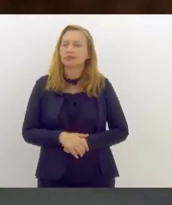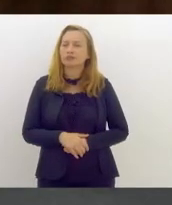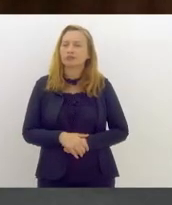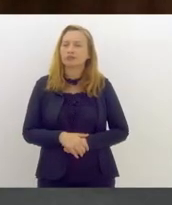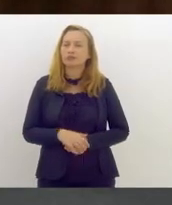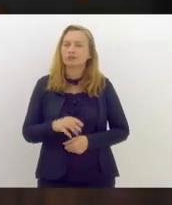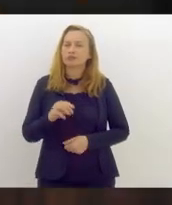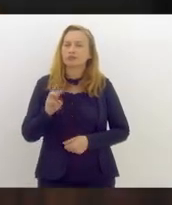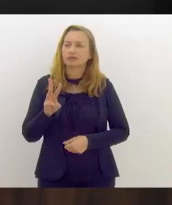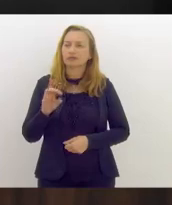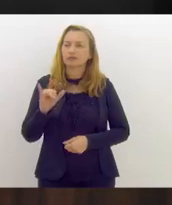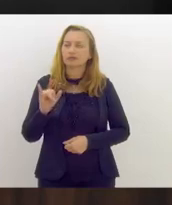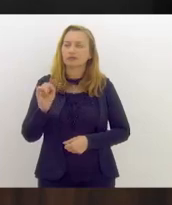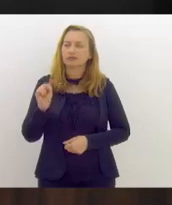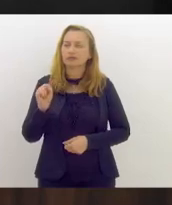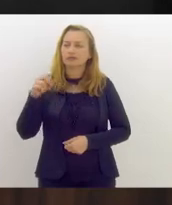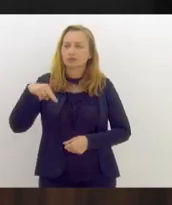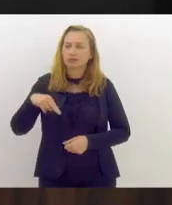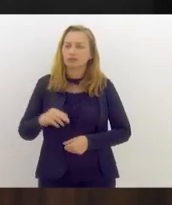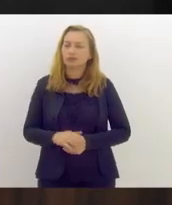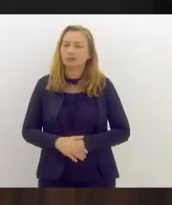eu sou Ribeiro